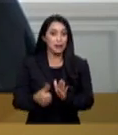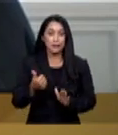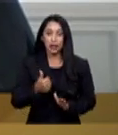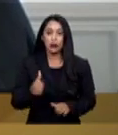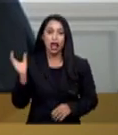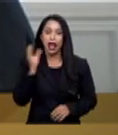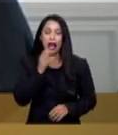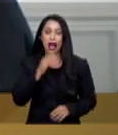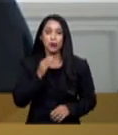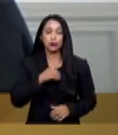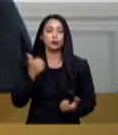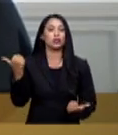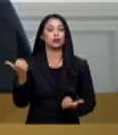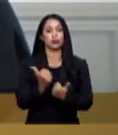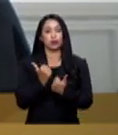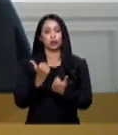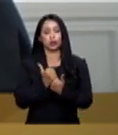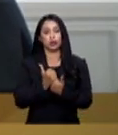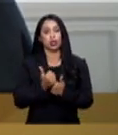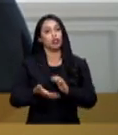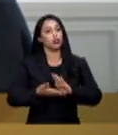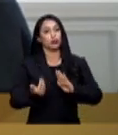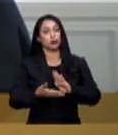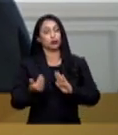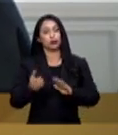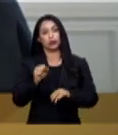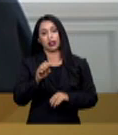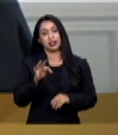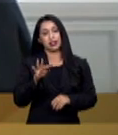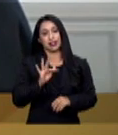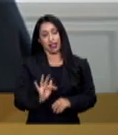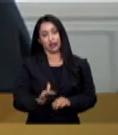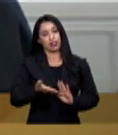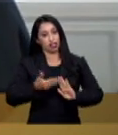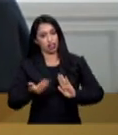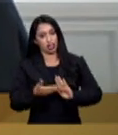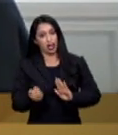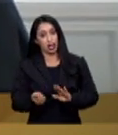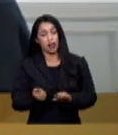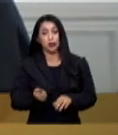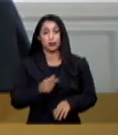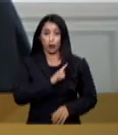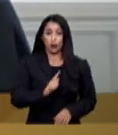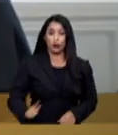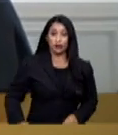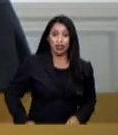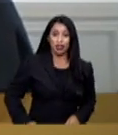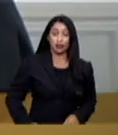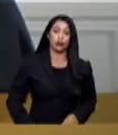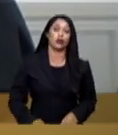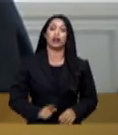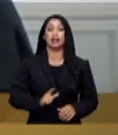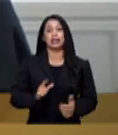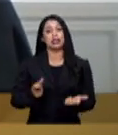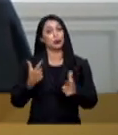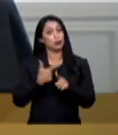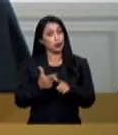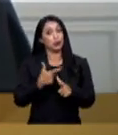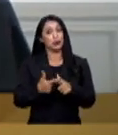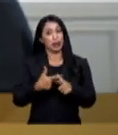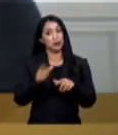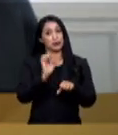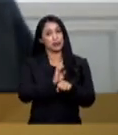todos os agentes que o Supremo mandaria tirar, porque senão o governador Nunes Marques ia ser exilado politicamente do Espírito